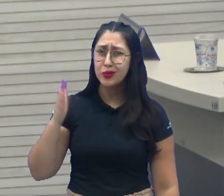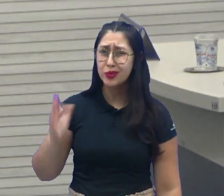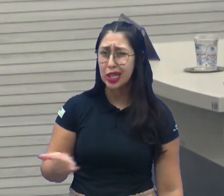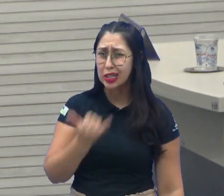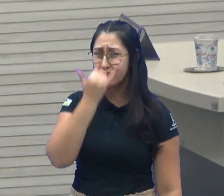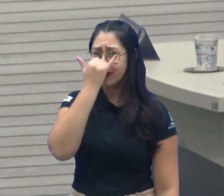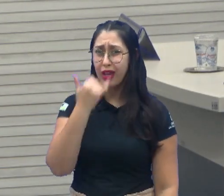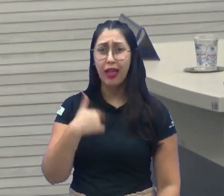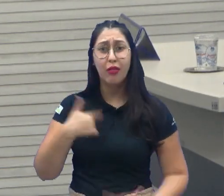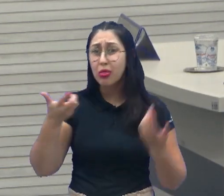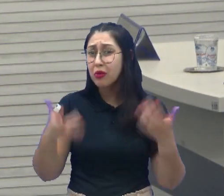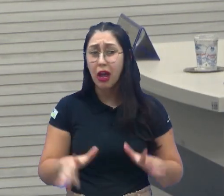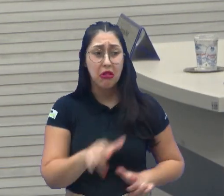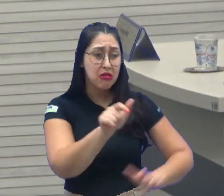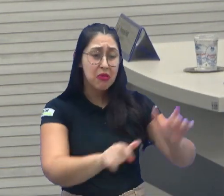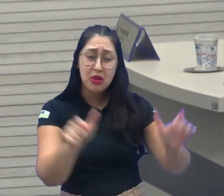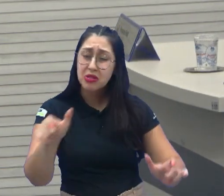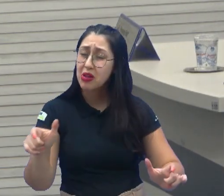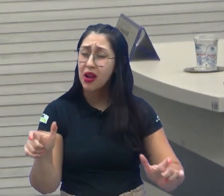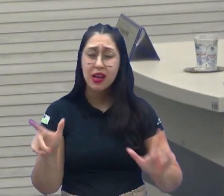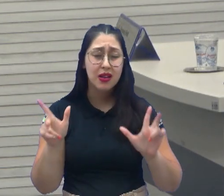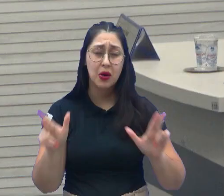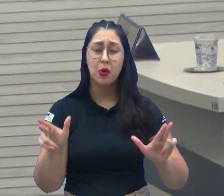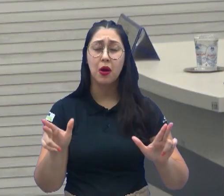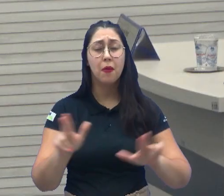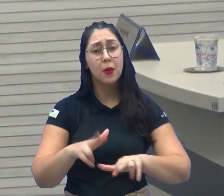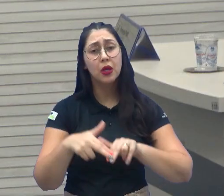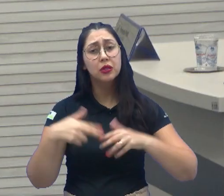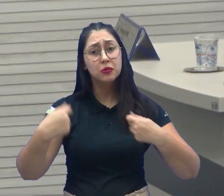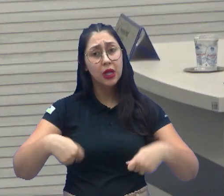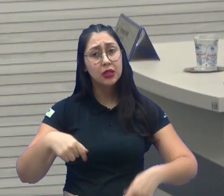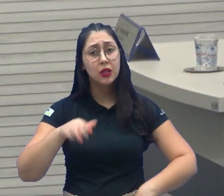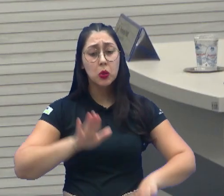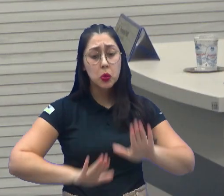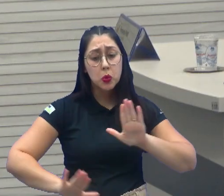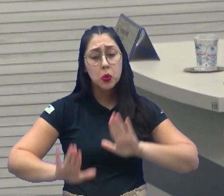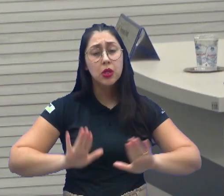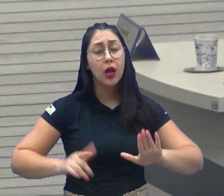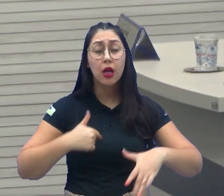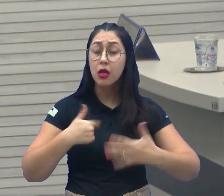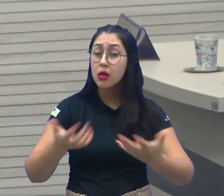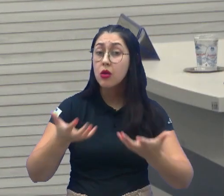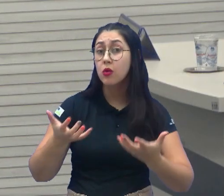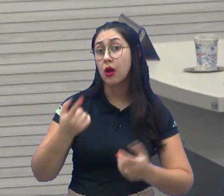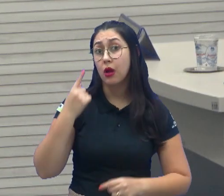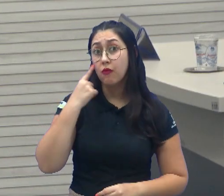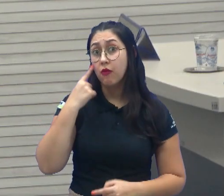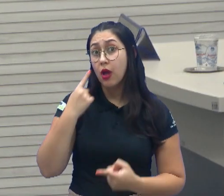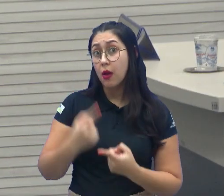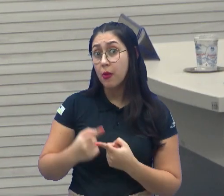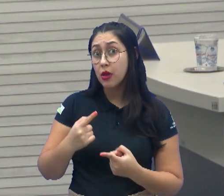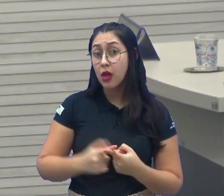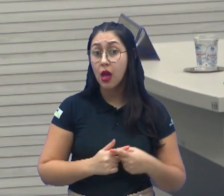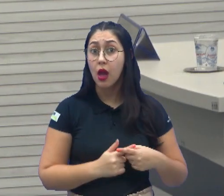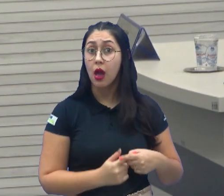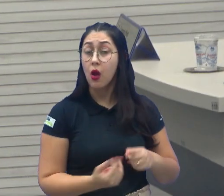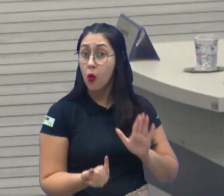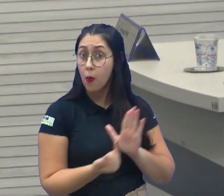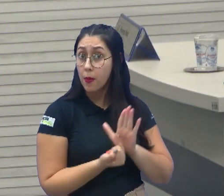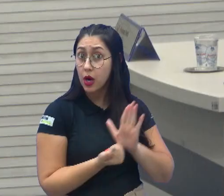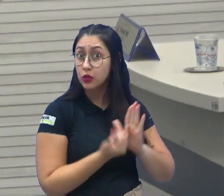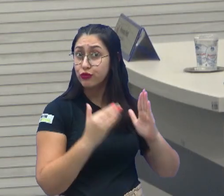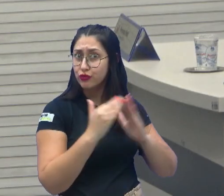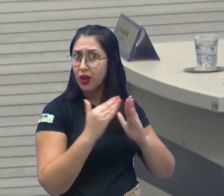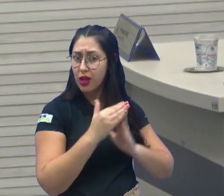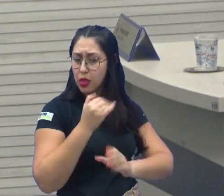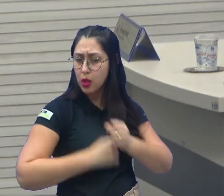nessa cidade passe. É preciso que a gente tome bastante cuidado com isso. Eu quero ver, já que nós tivemos um aumento no IPTU ano passado, e junto